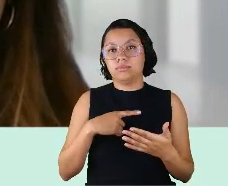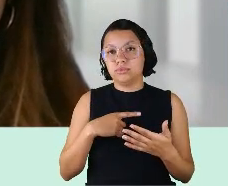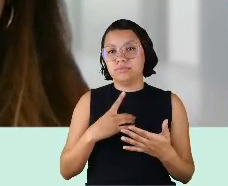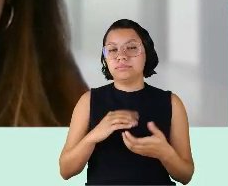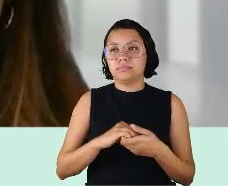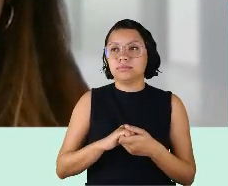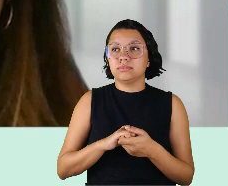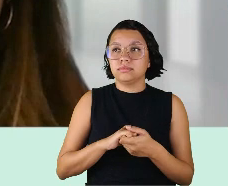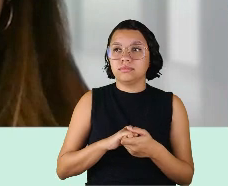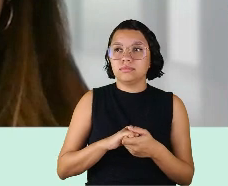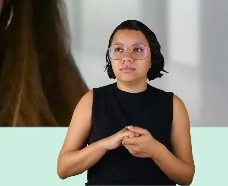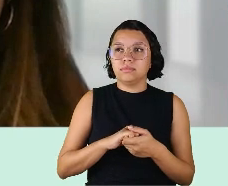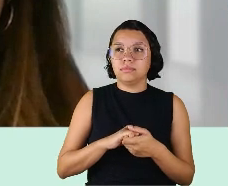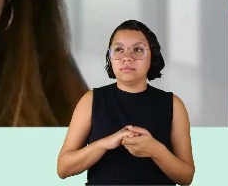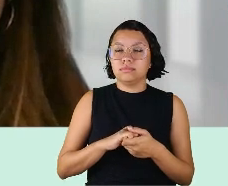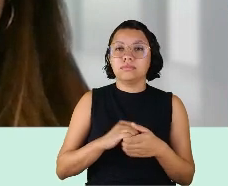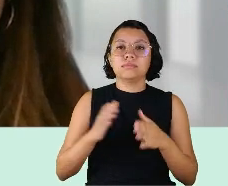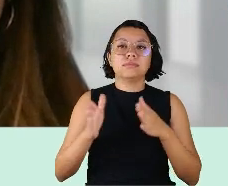tivemos